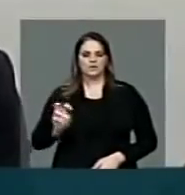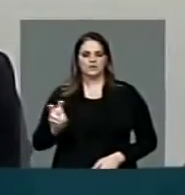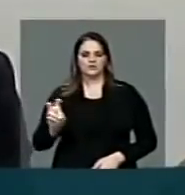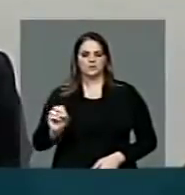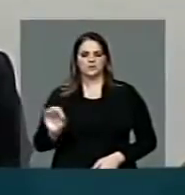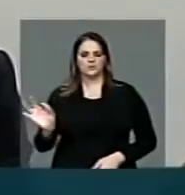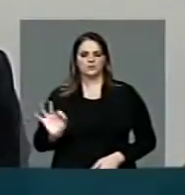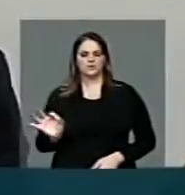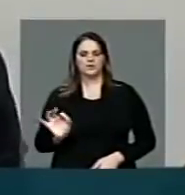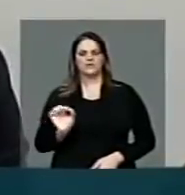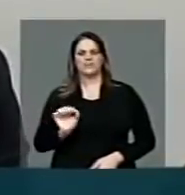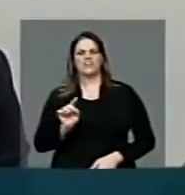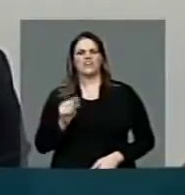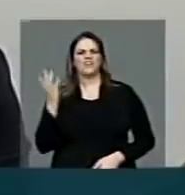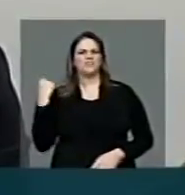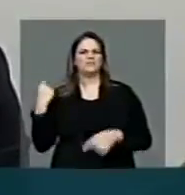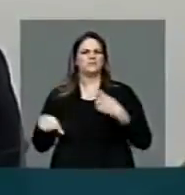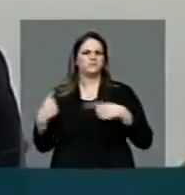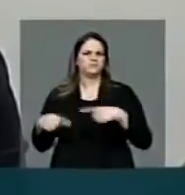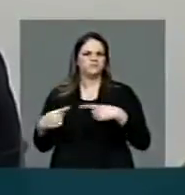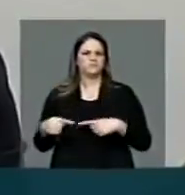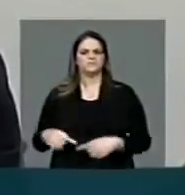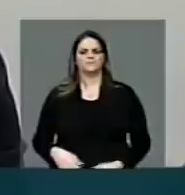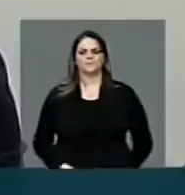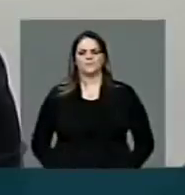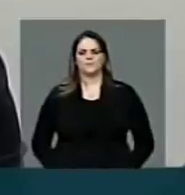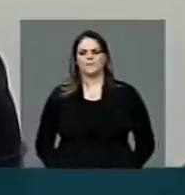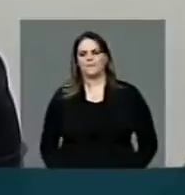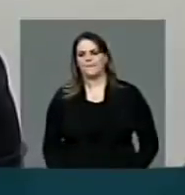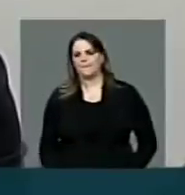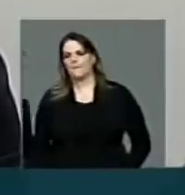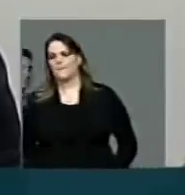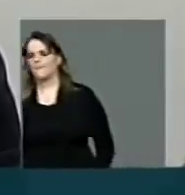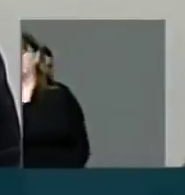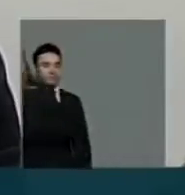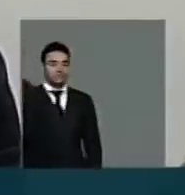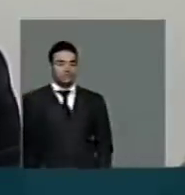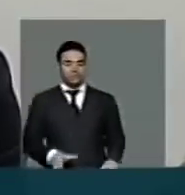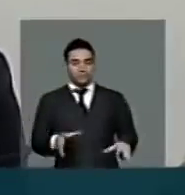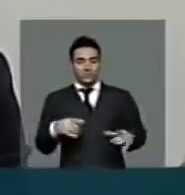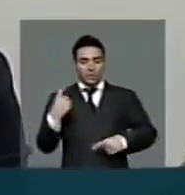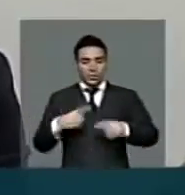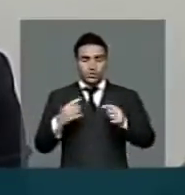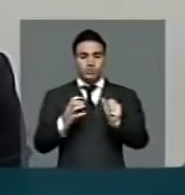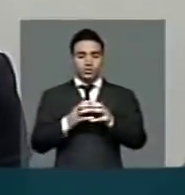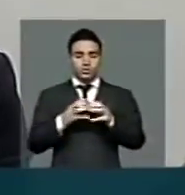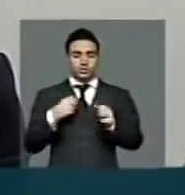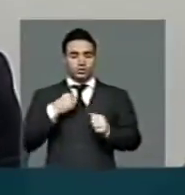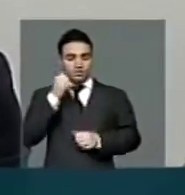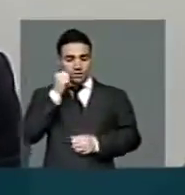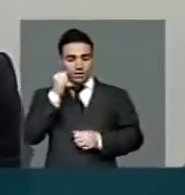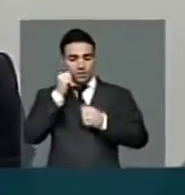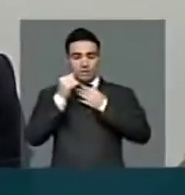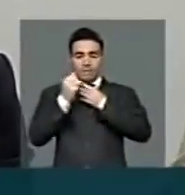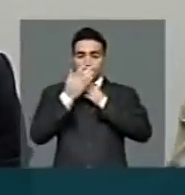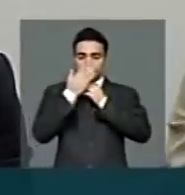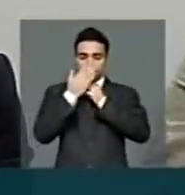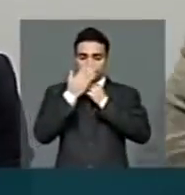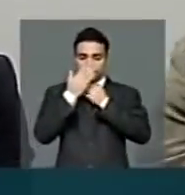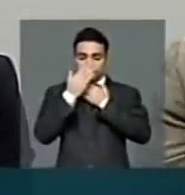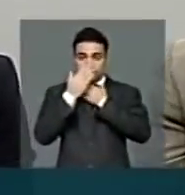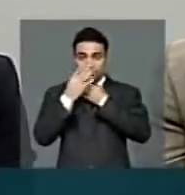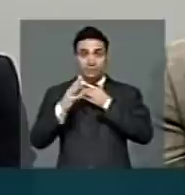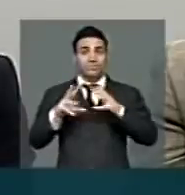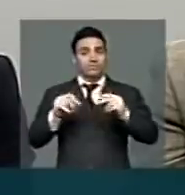tema muito controverso durante a construção do projeto entre as próprias mulheres prostitutas. Mas todas elas, a gente chegou